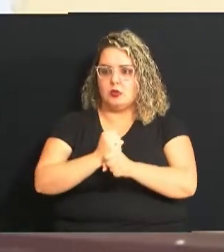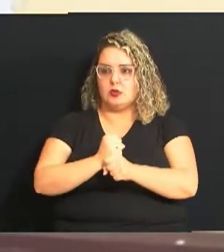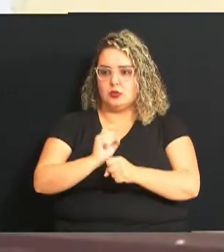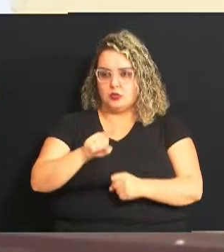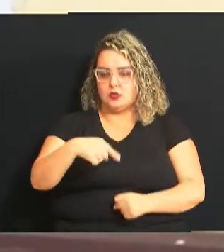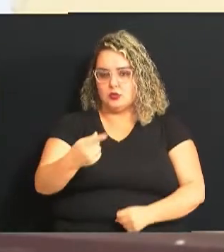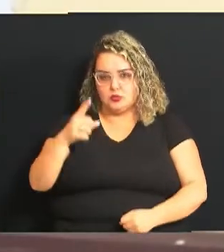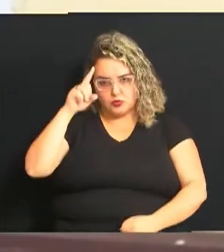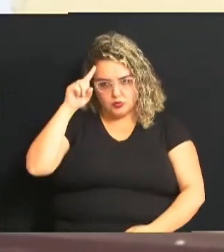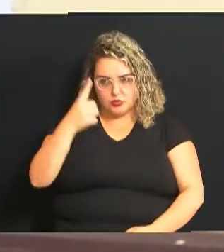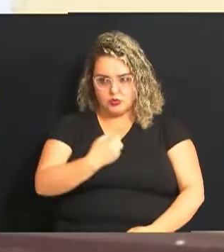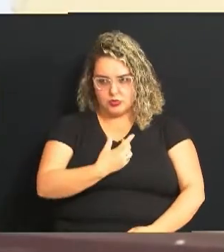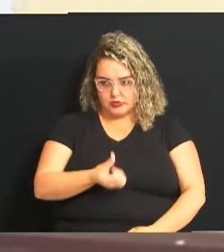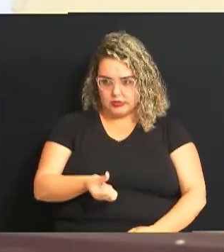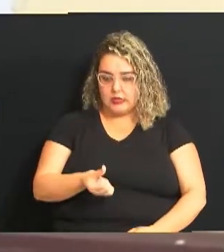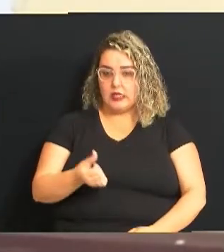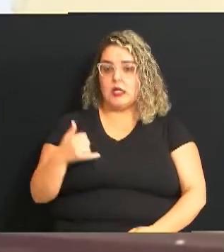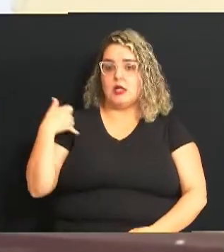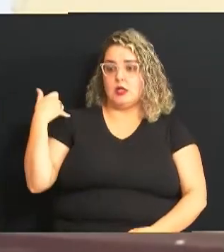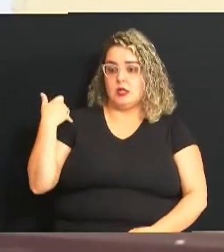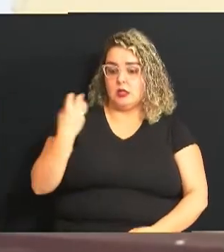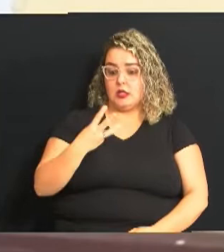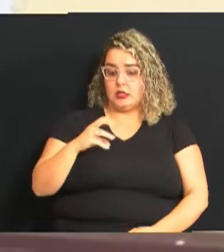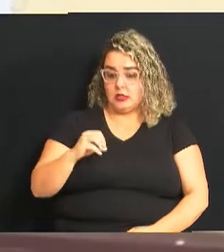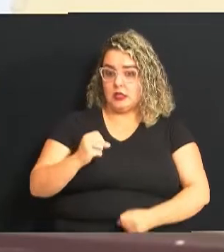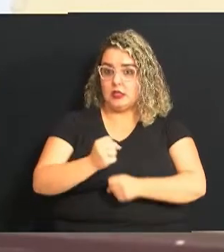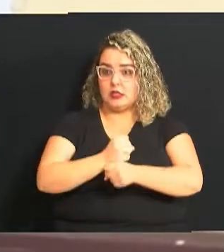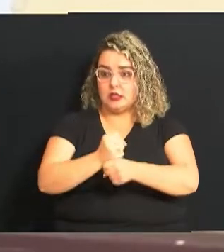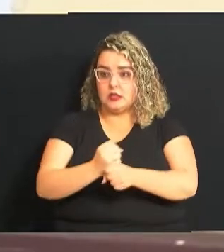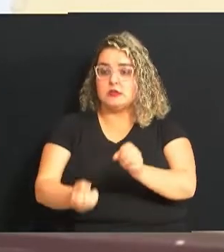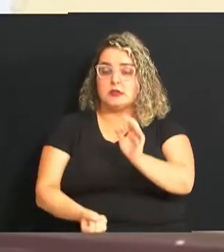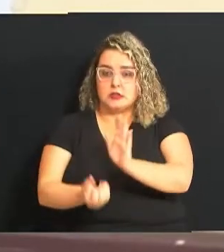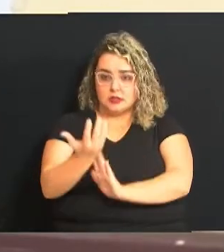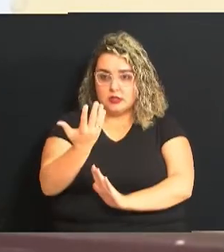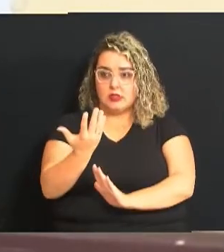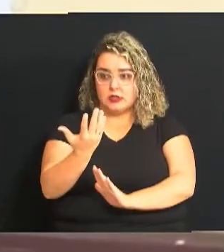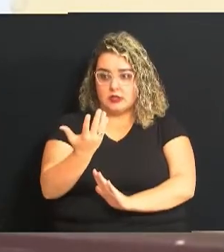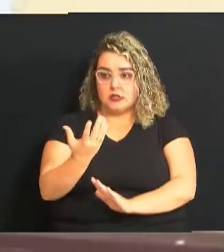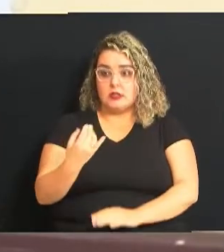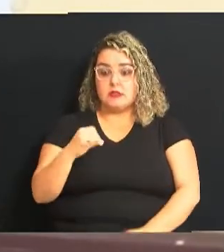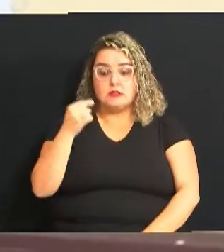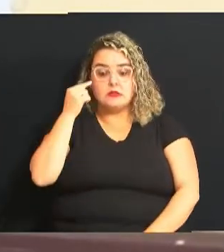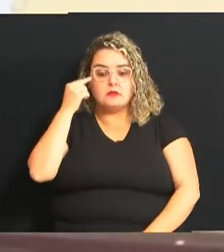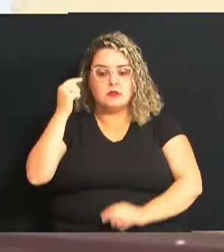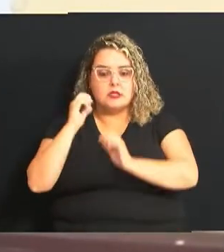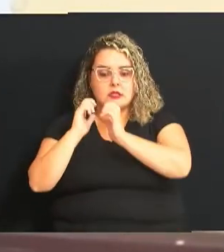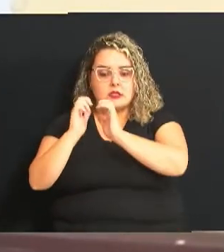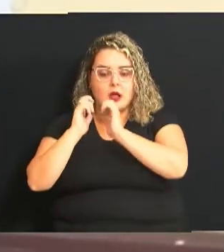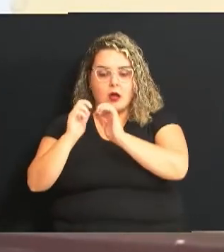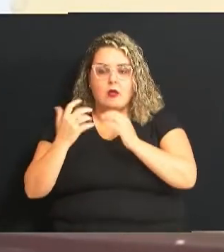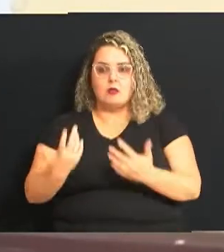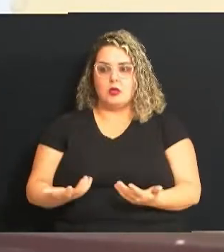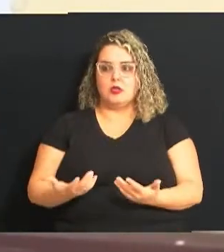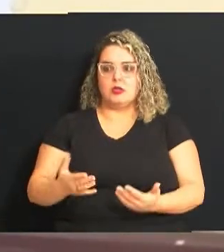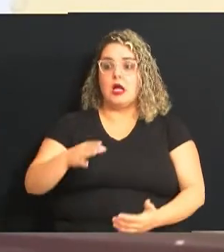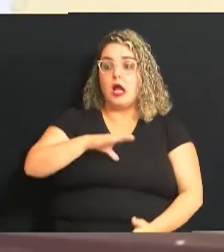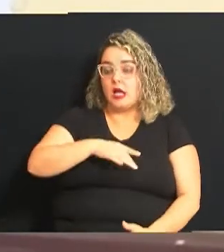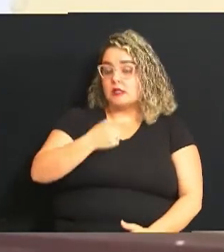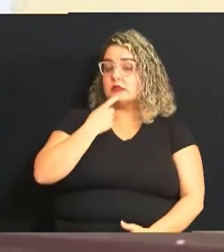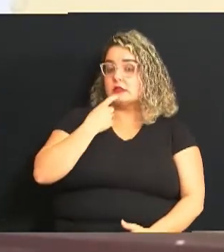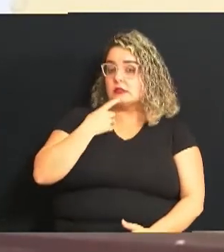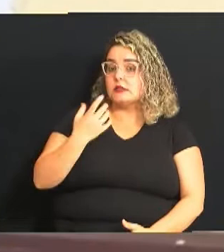dia 16, 30 anos de sua criação, e se a gente pensar um pouquinho, a cidade ela